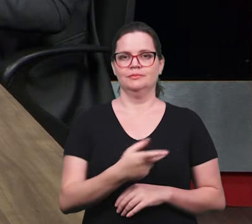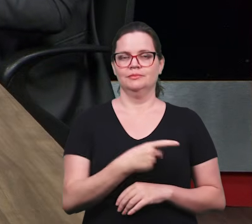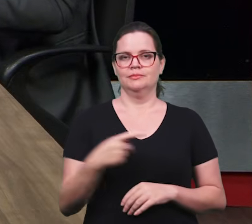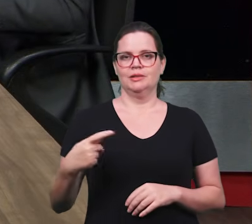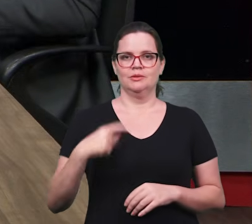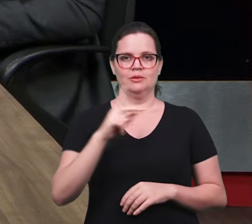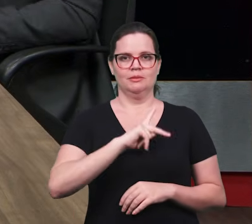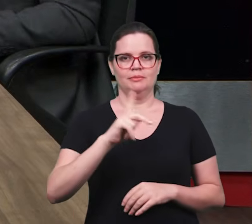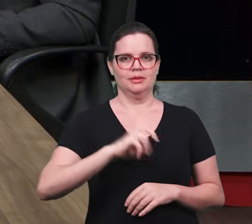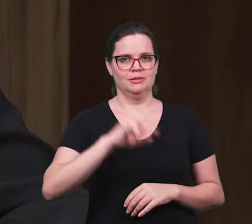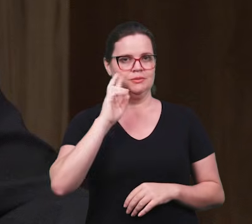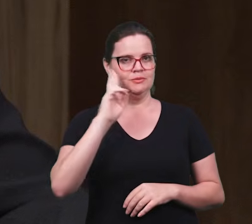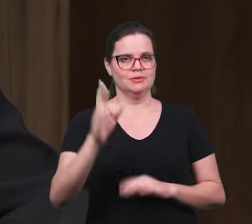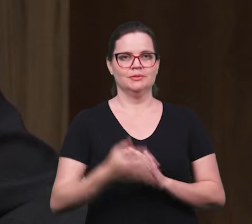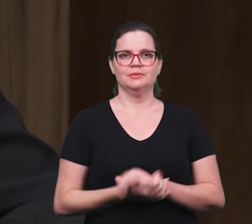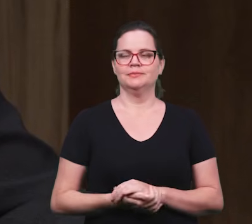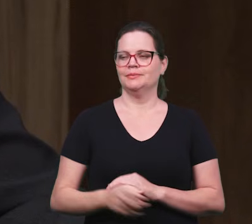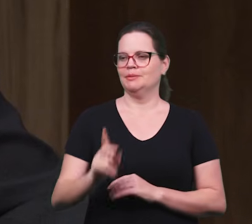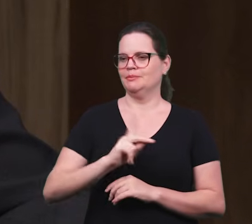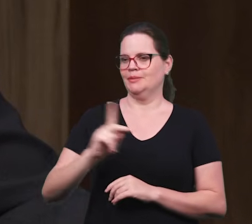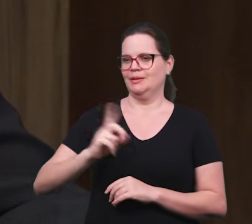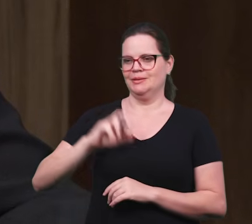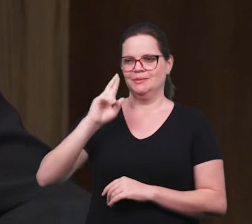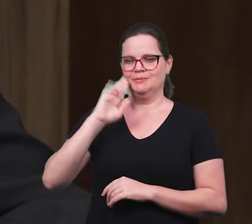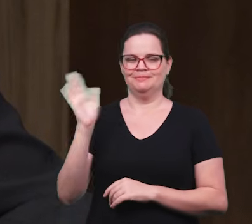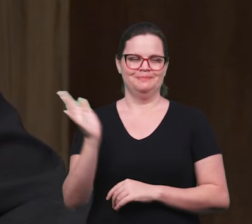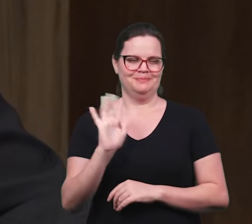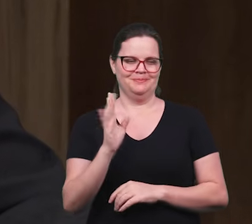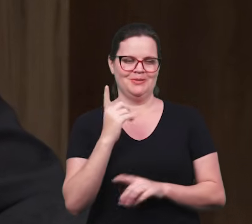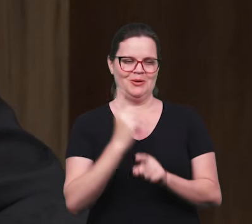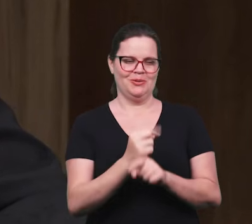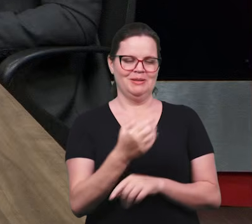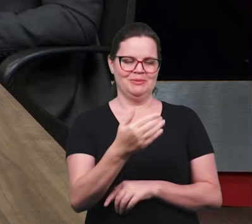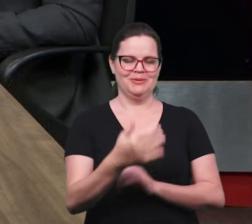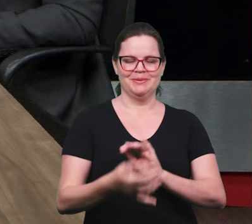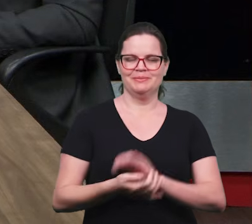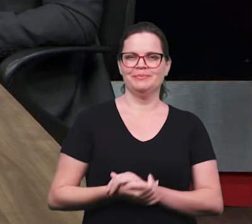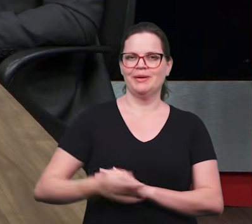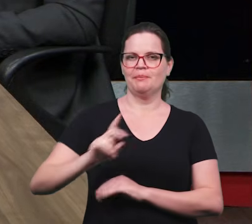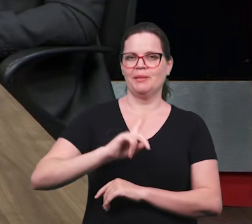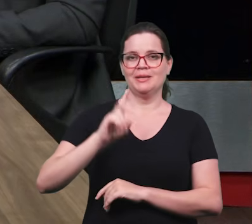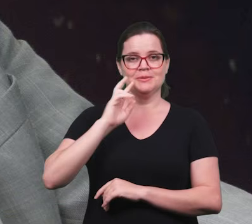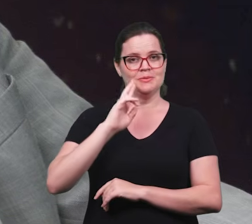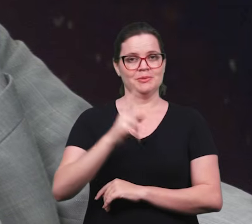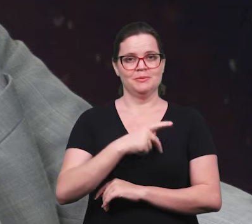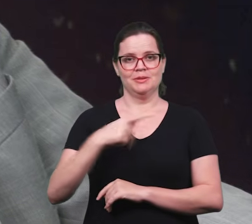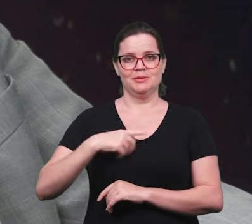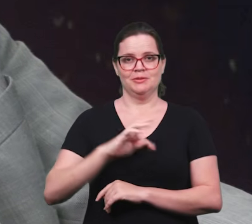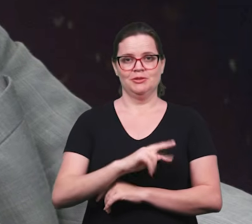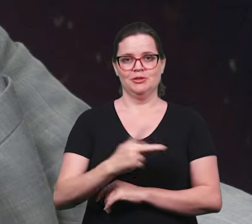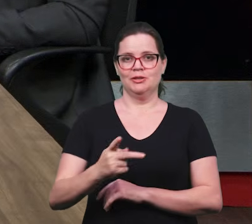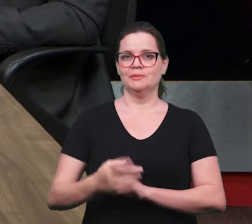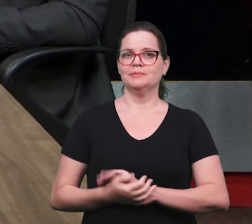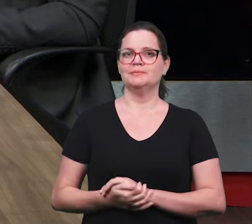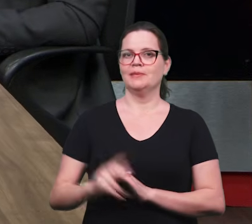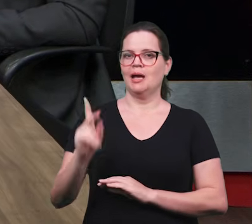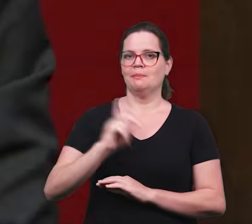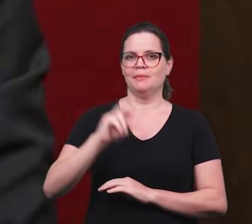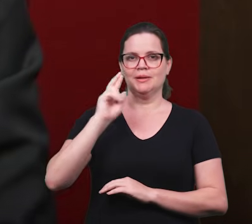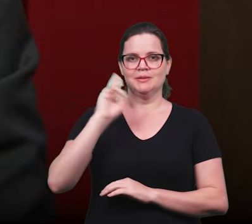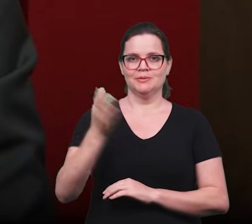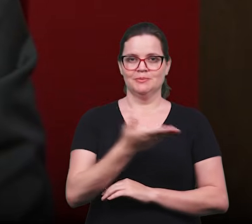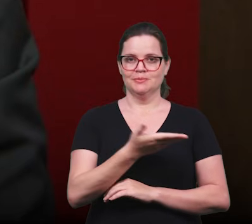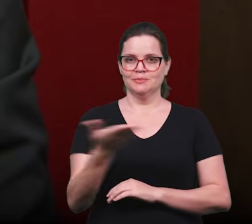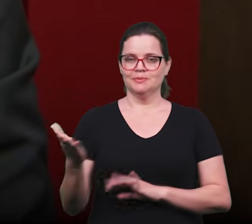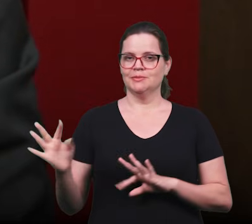Alexandre, paz do Senhor. A paz do Senhor, Willer. Até a próxima. Amém. Até a próxima. Pode ser o pastor Tiago. Paz do Senhor. E a paz do Senhor